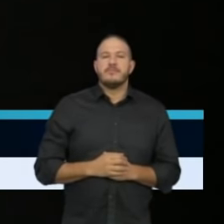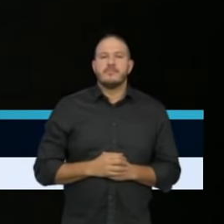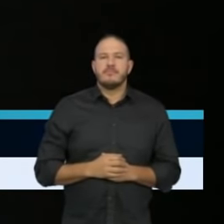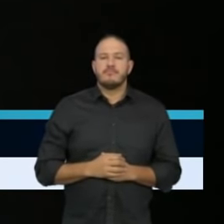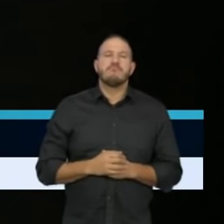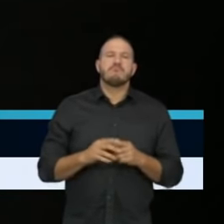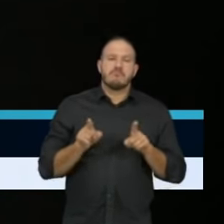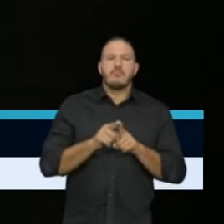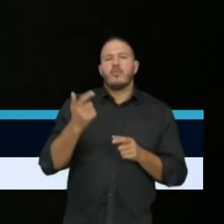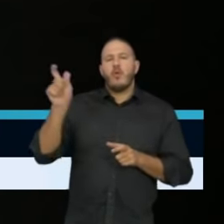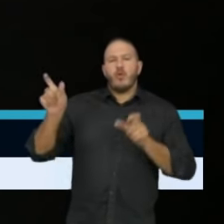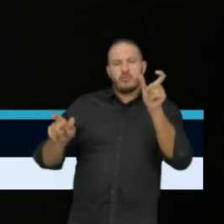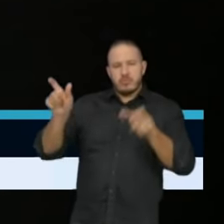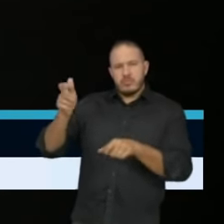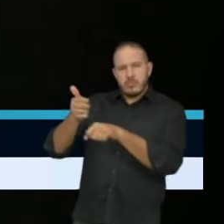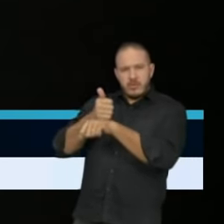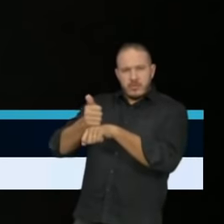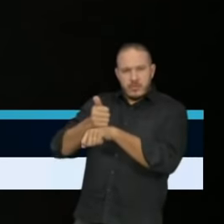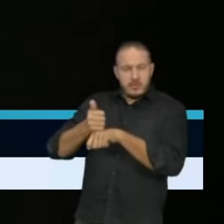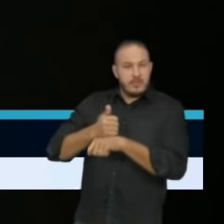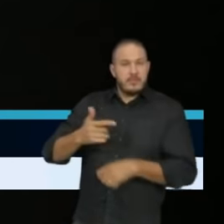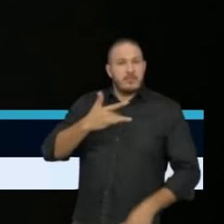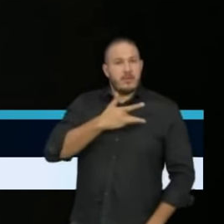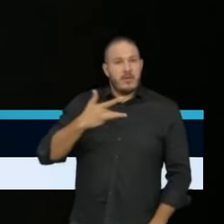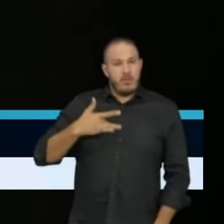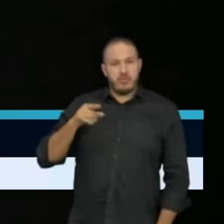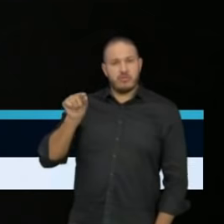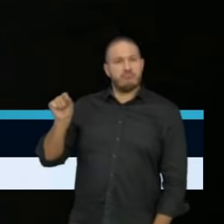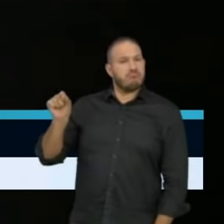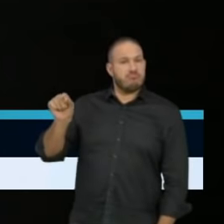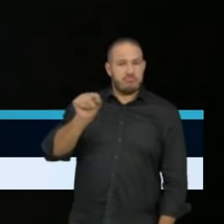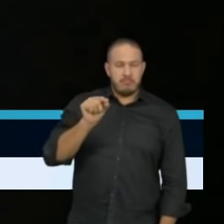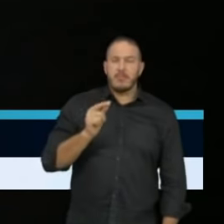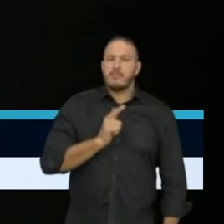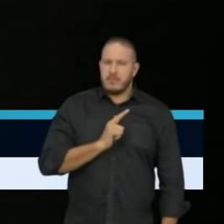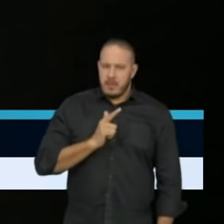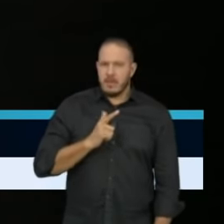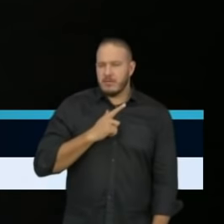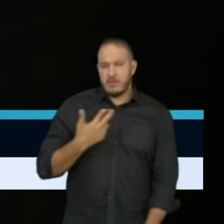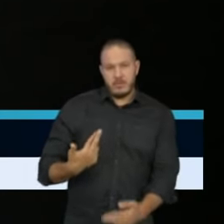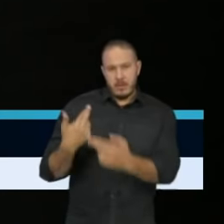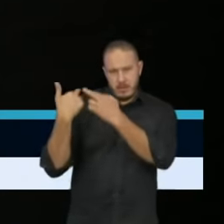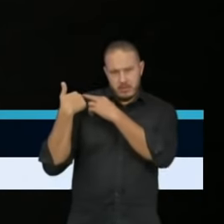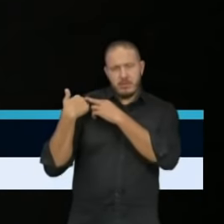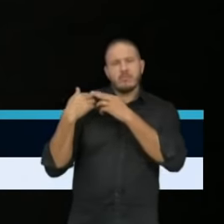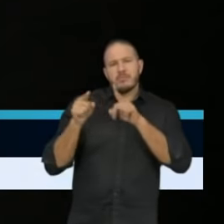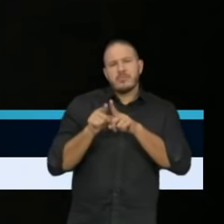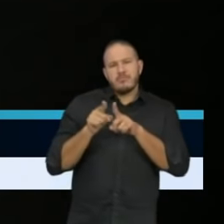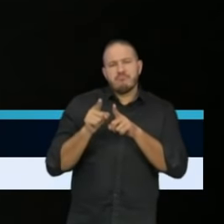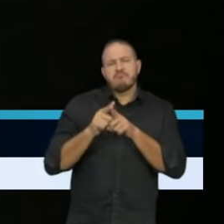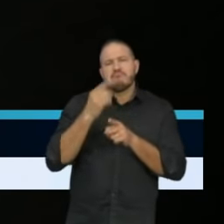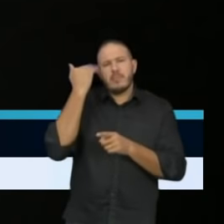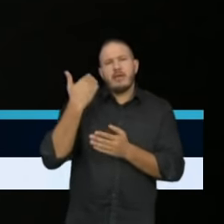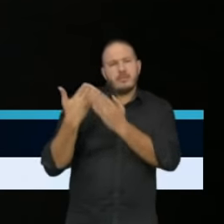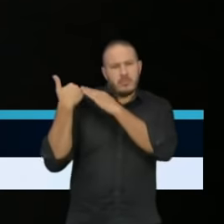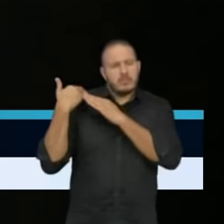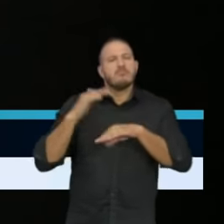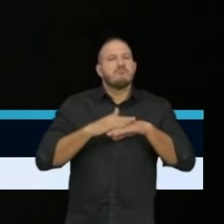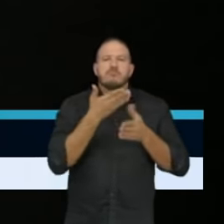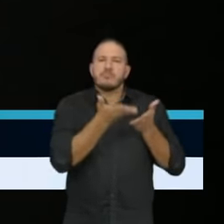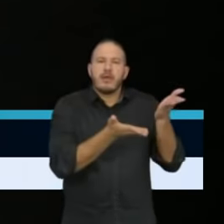Os profissionais de saúde têm a obrigação e têm a missão de tratar os pacientes e, por